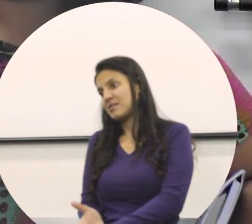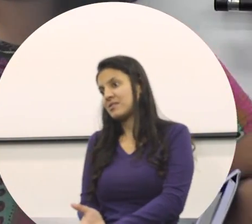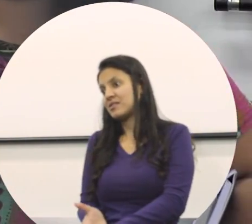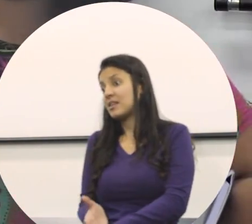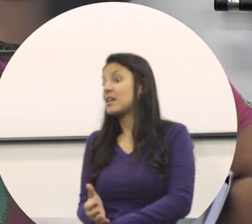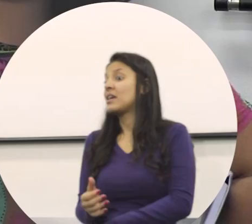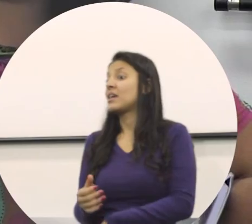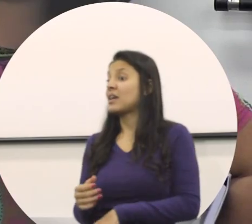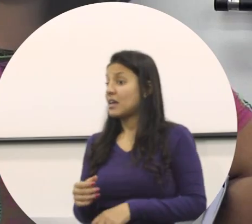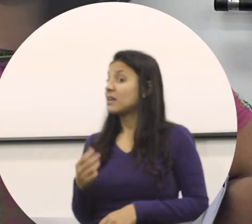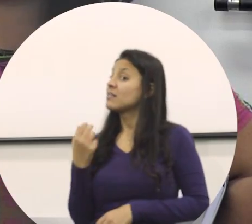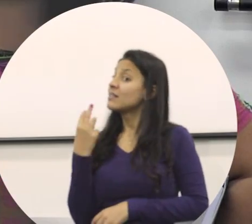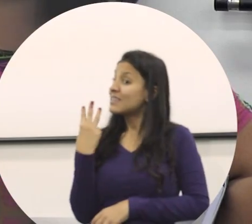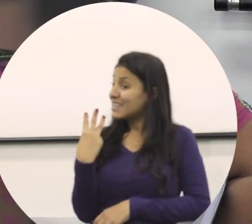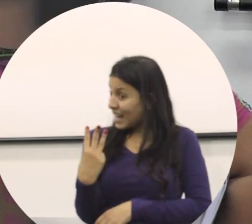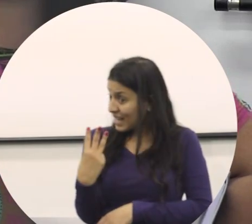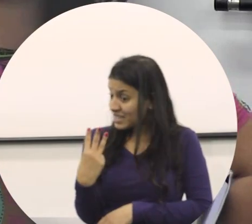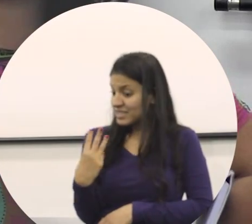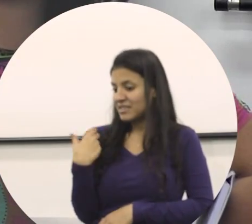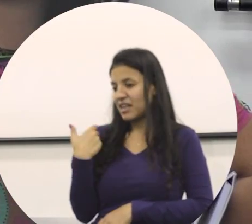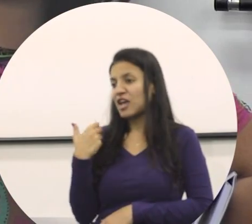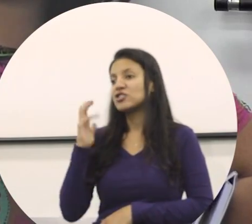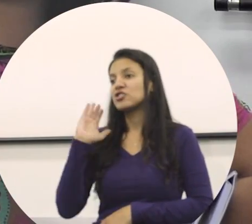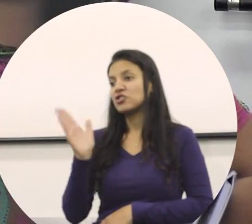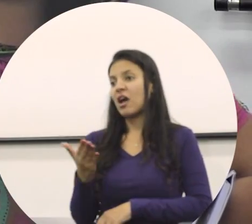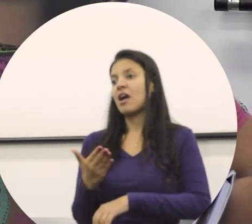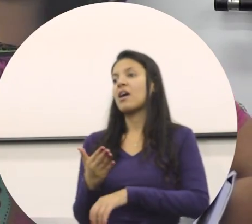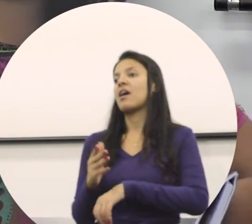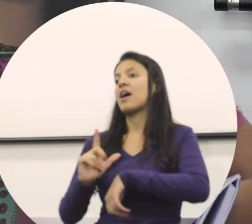quando inicia aos 3, que já é um atraso.